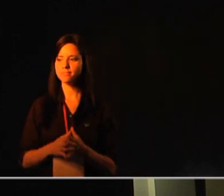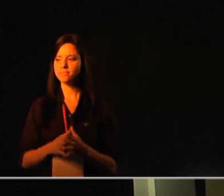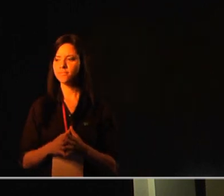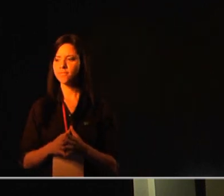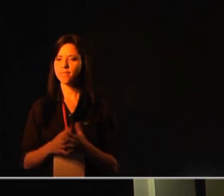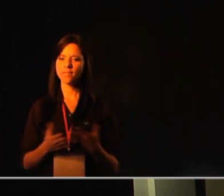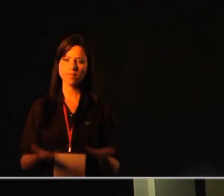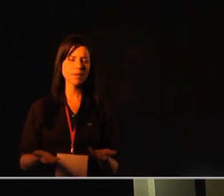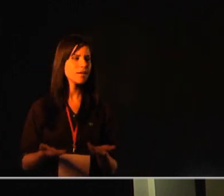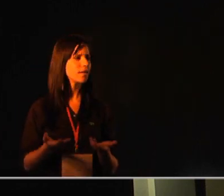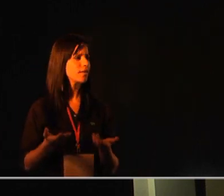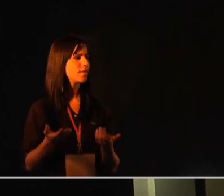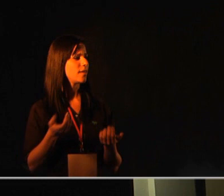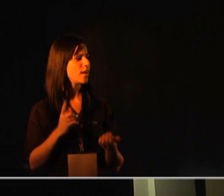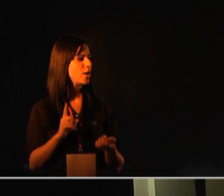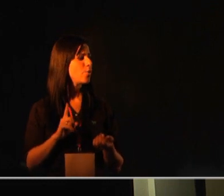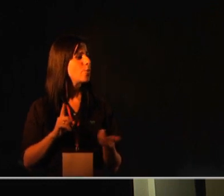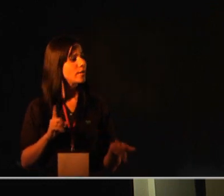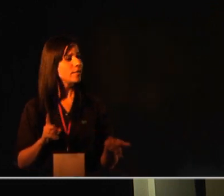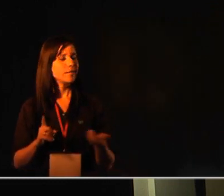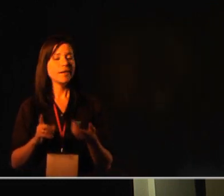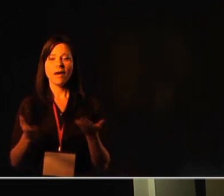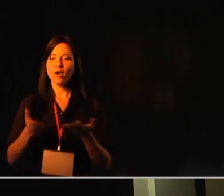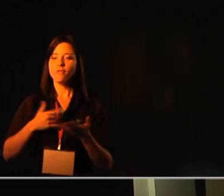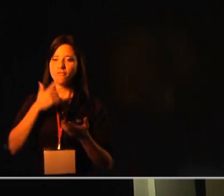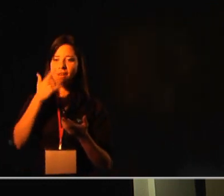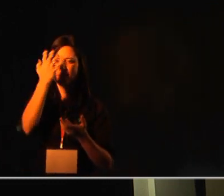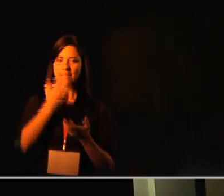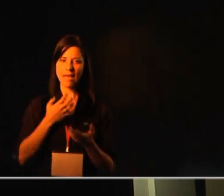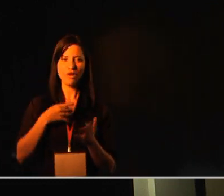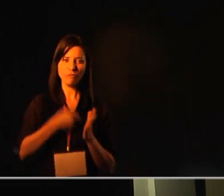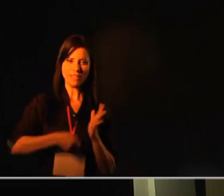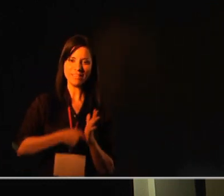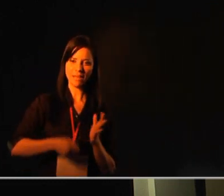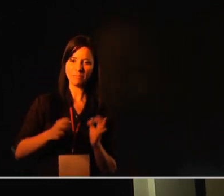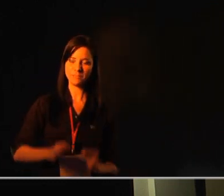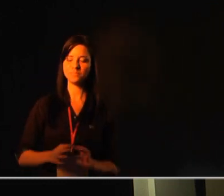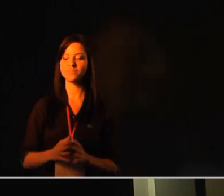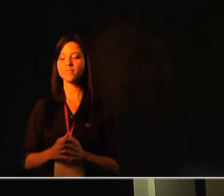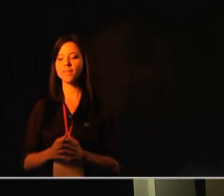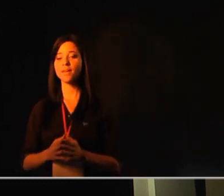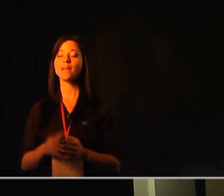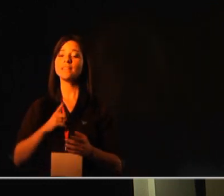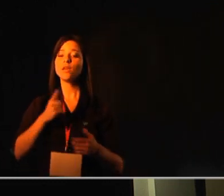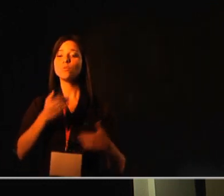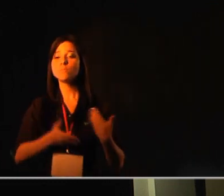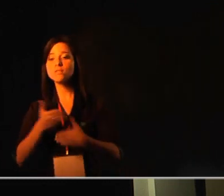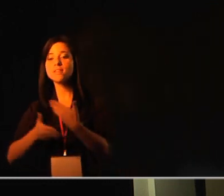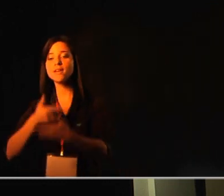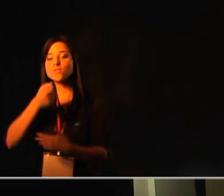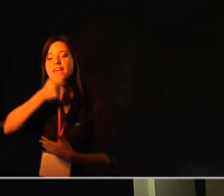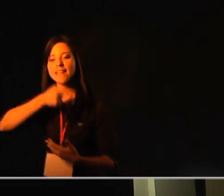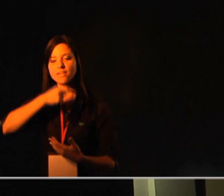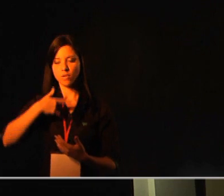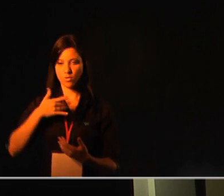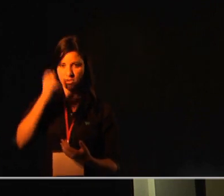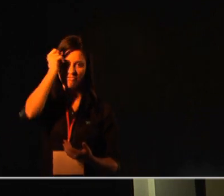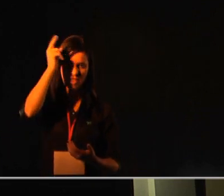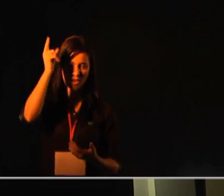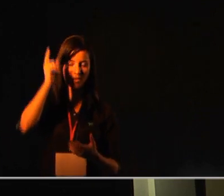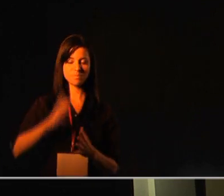fazer show de humor, tá? O pessoal pediu para falar sério, é difícil, mas eu vou tentar. Eu tenho um processo criativo que eu